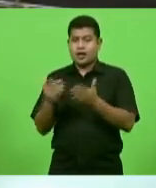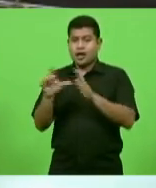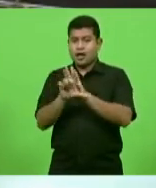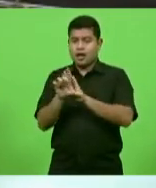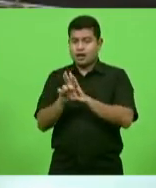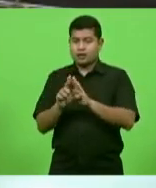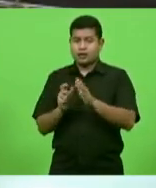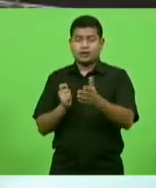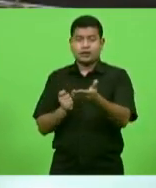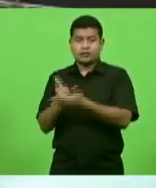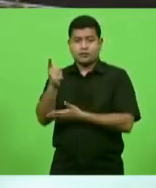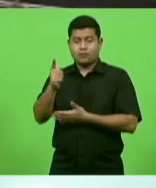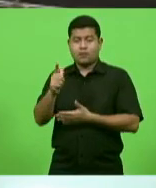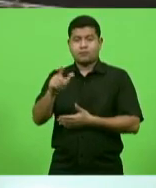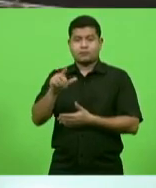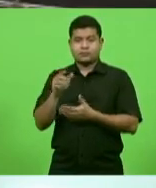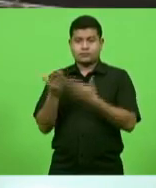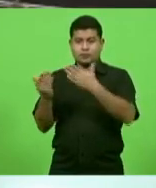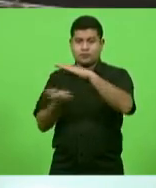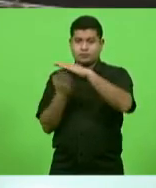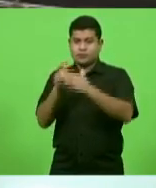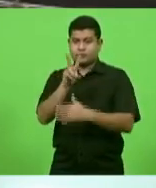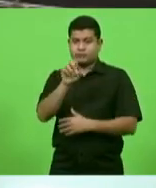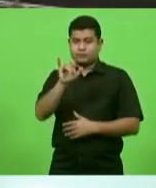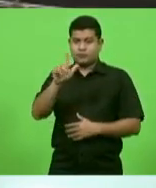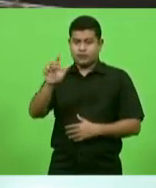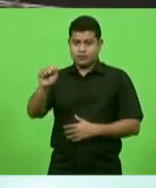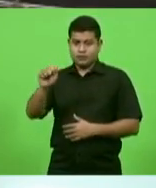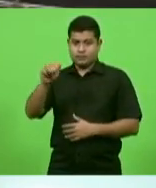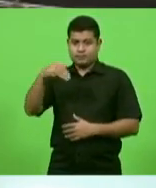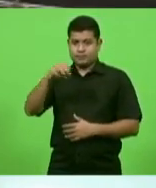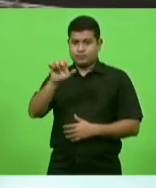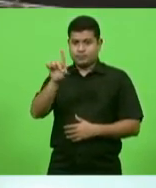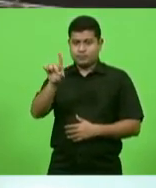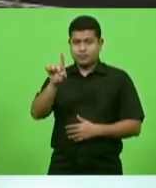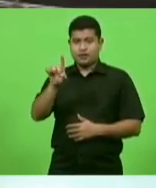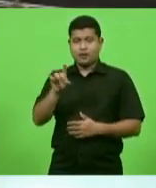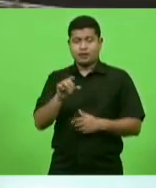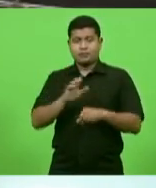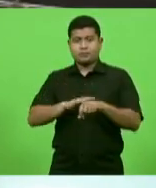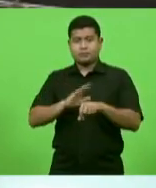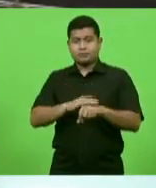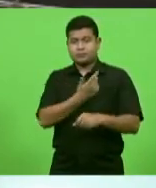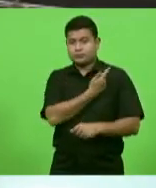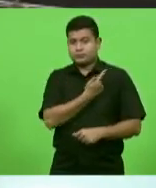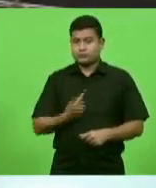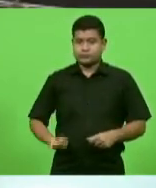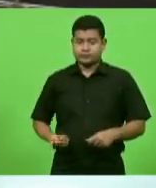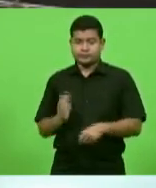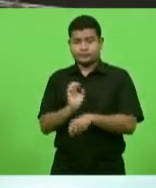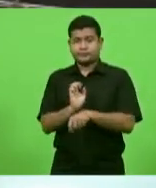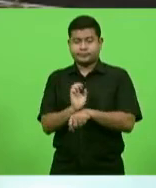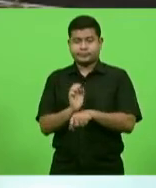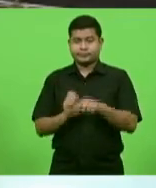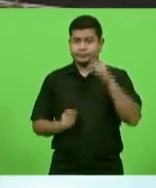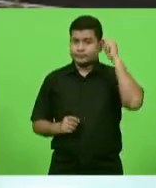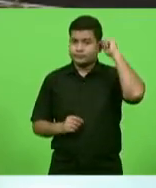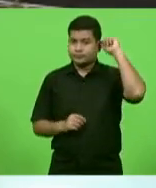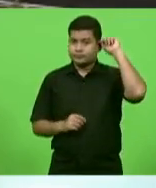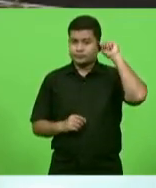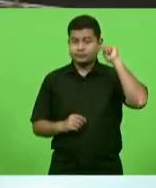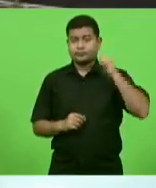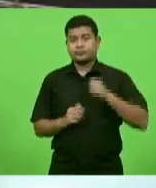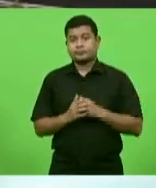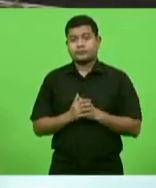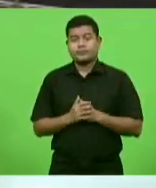da compra de respiradores da pele pelo museu do Estado eu quero fazer menção